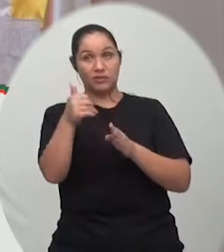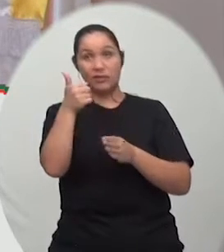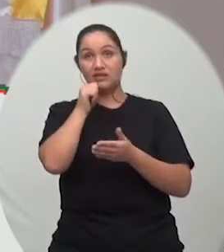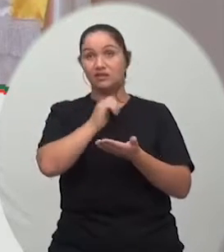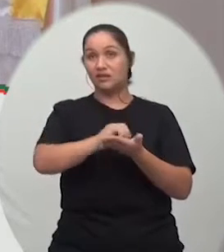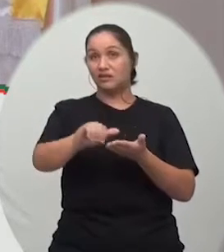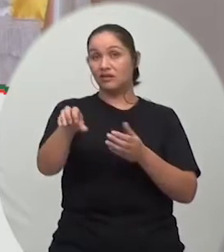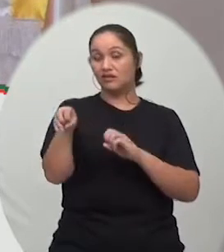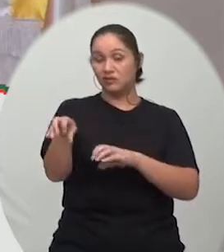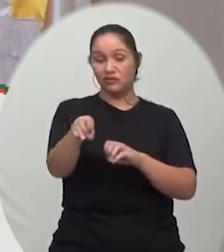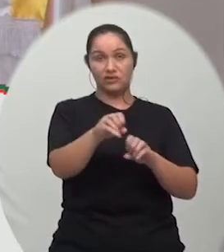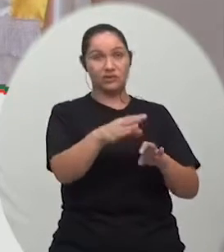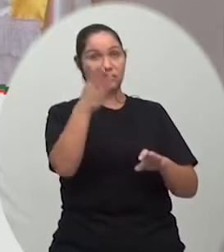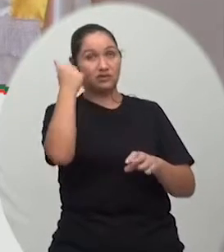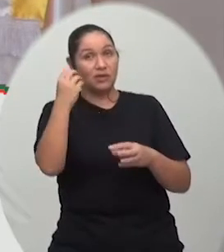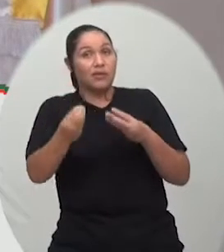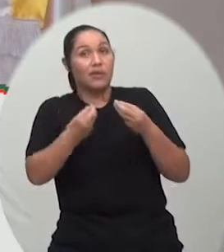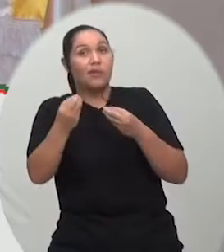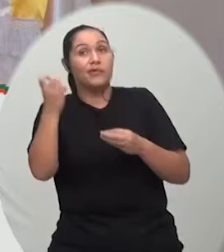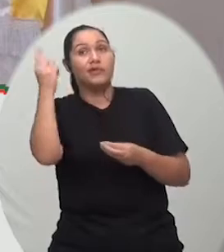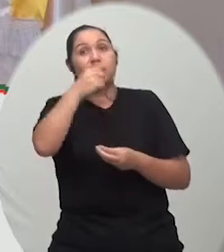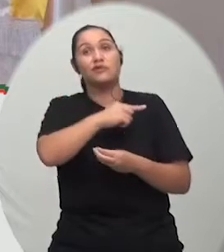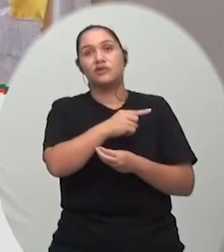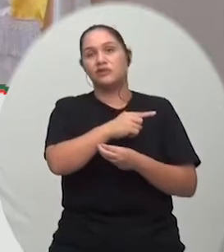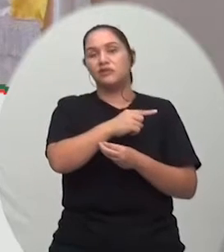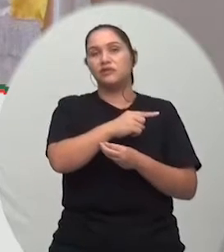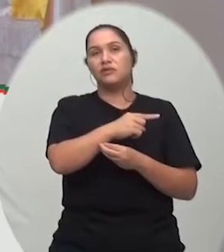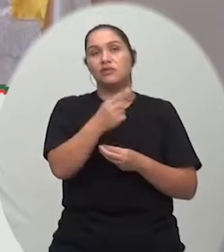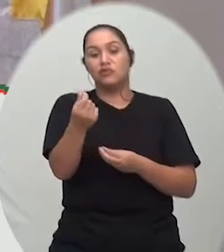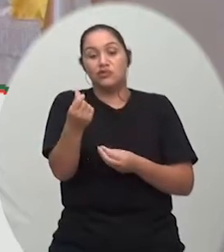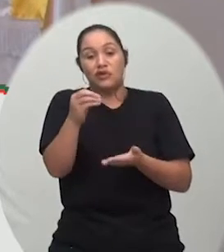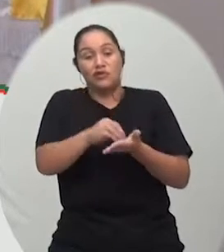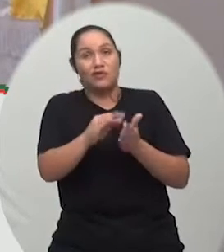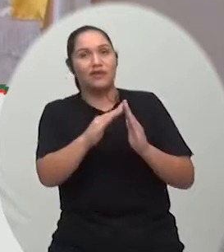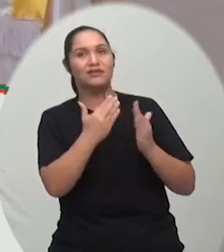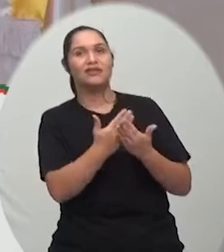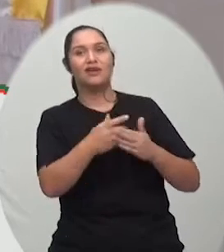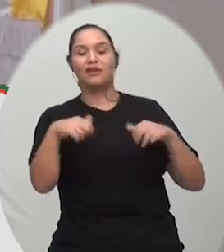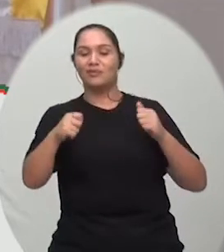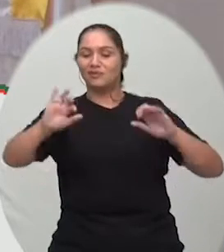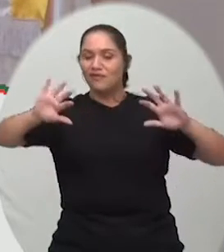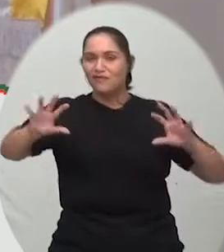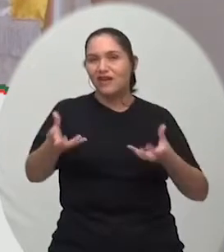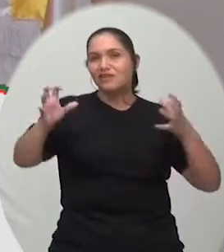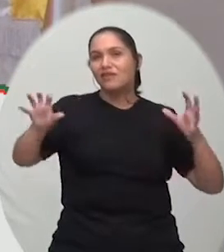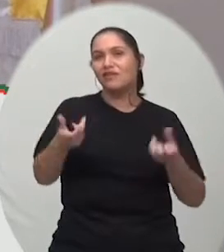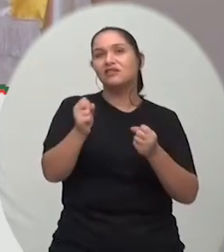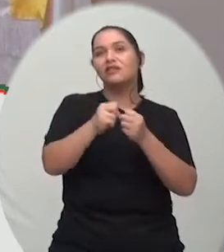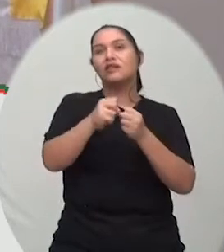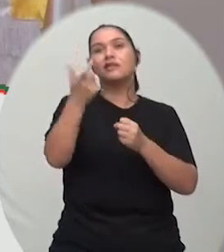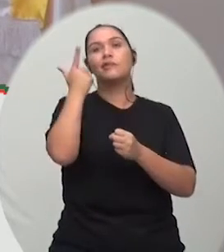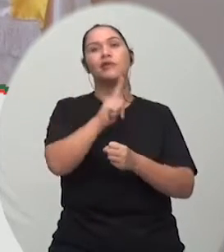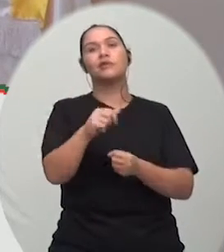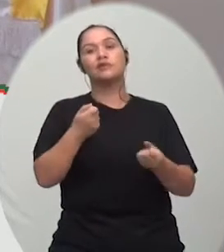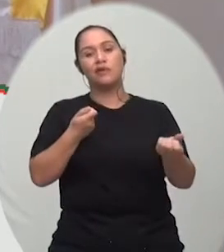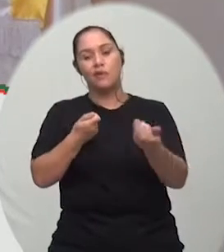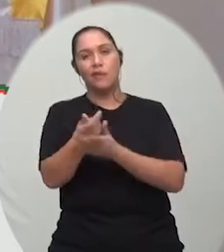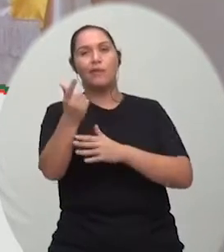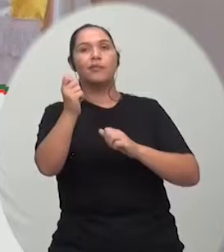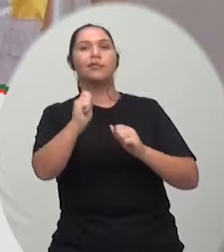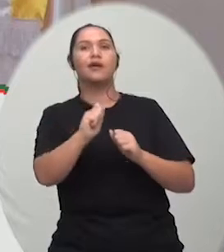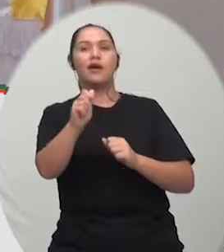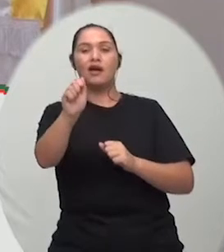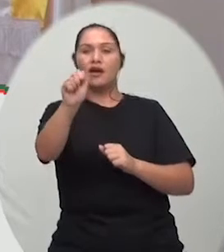colégios, tem que fazer festinha para poder comprar um ar-condicionado, e nós estamos lá com 4 ar-condicionados queimados porque chove dentro. Um